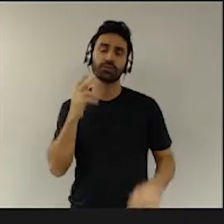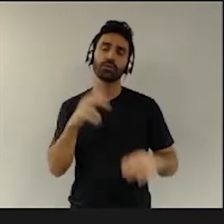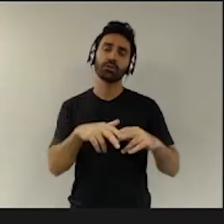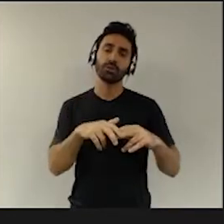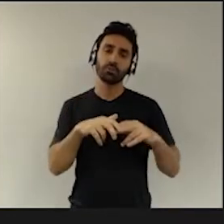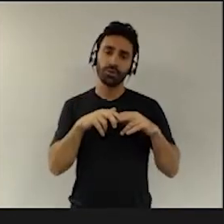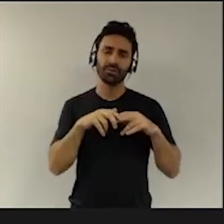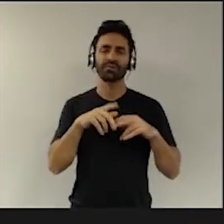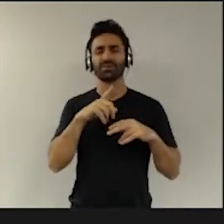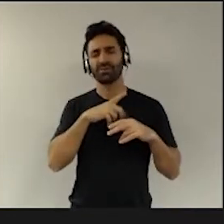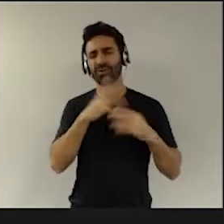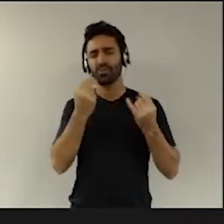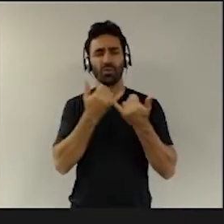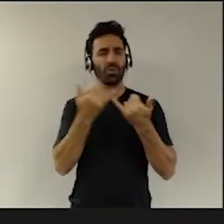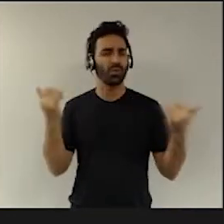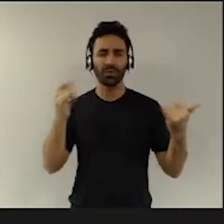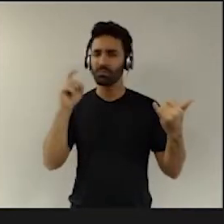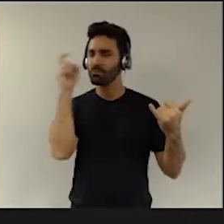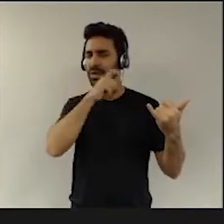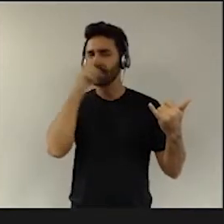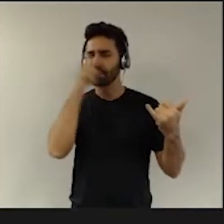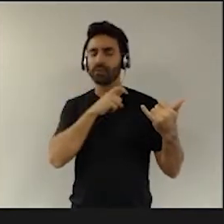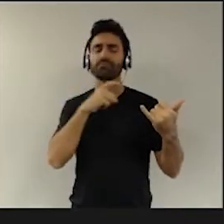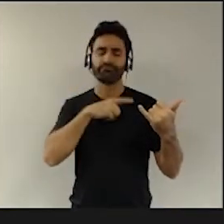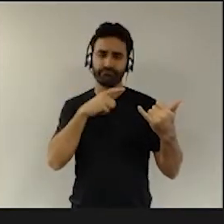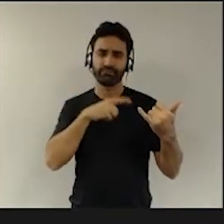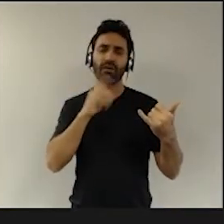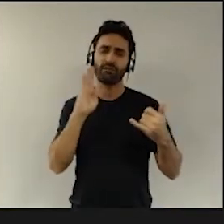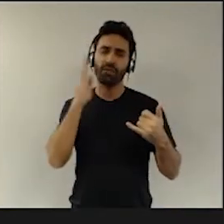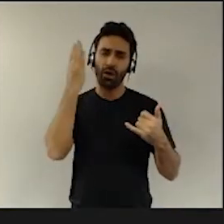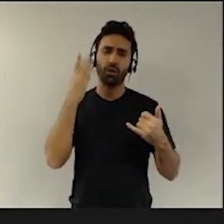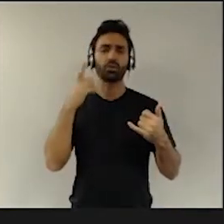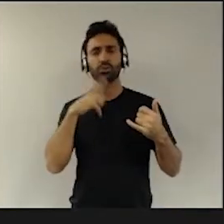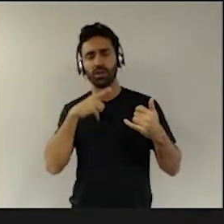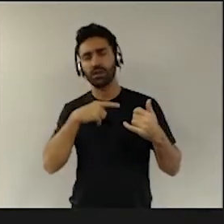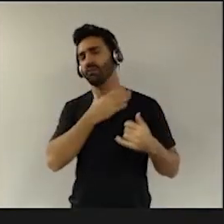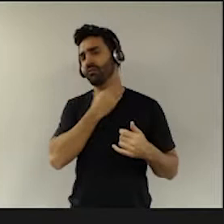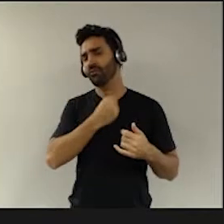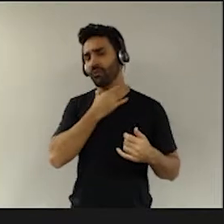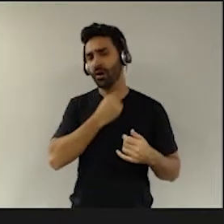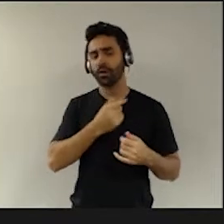navegam notícias falsas, notícias boas, mas também muita notícia